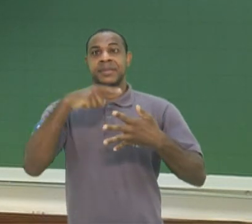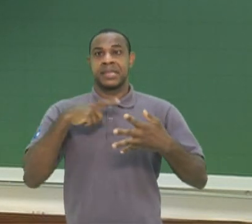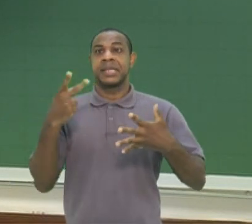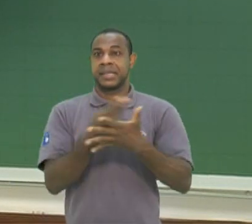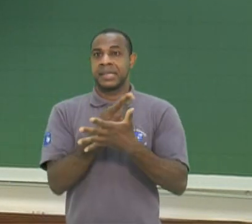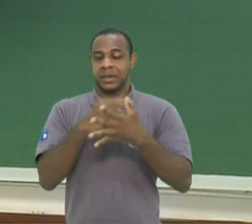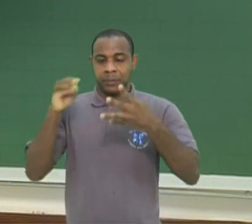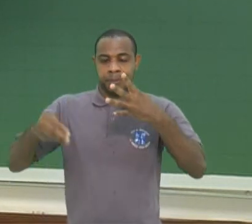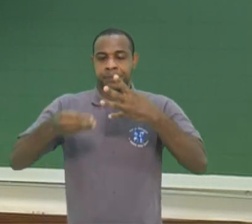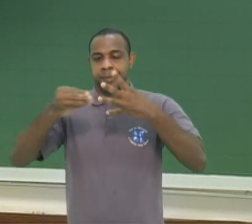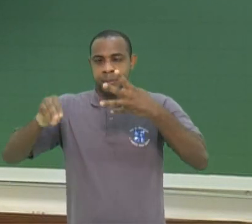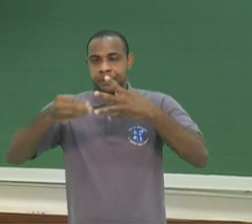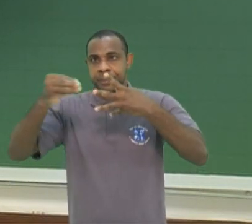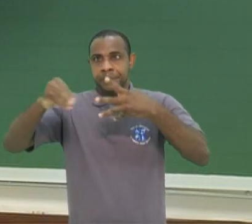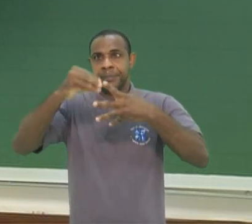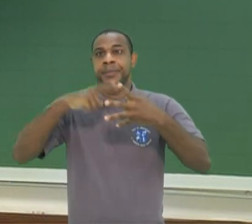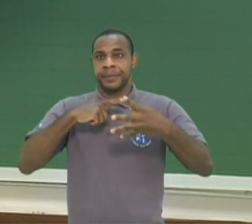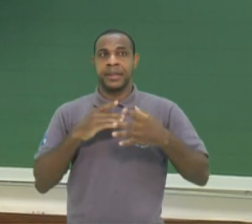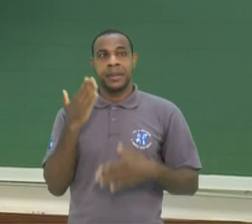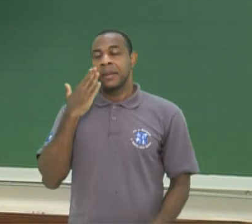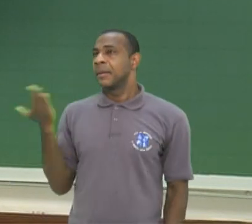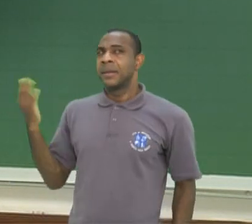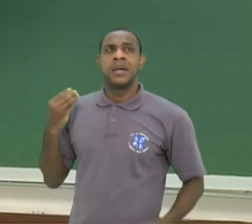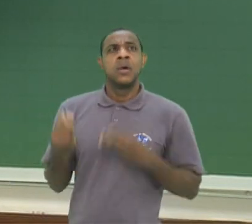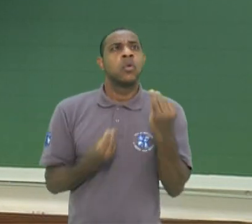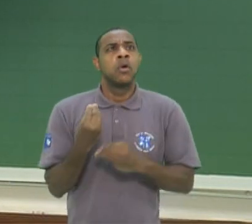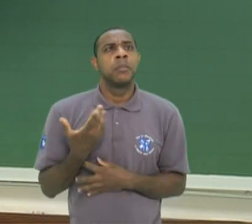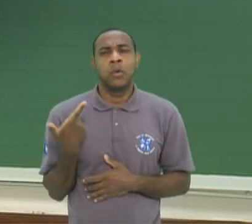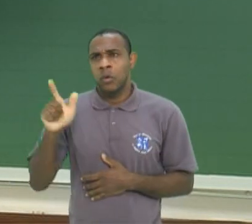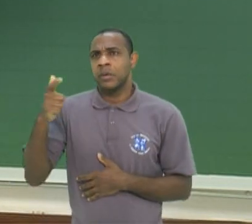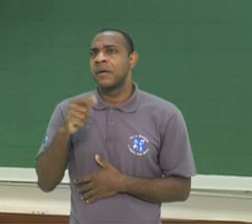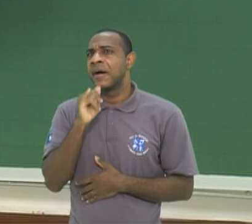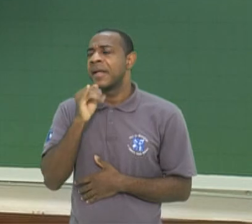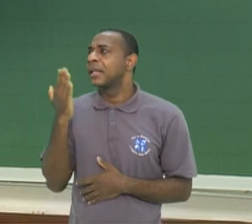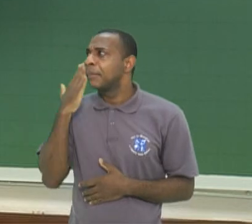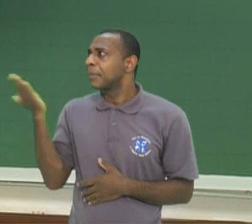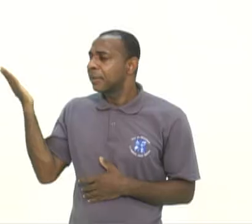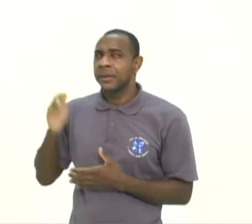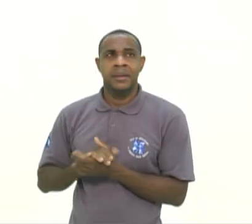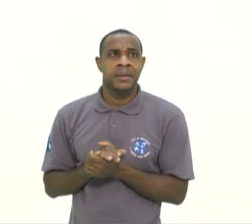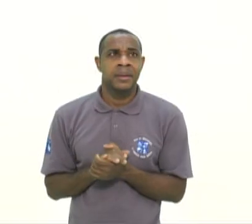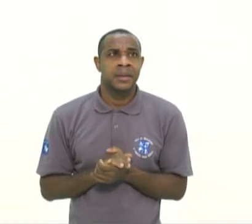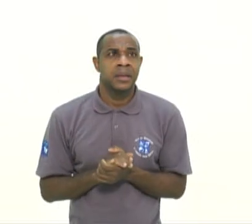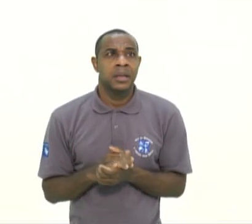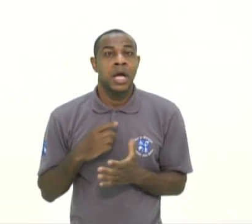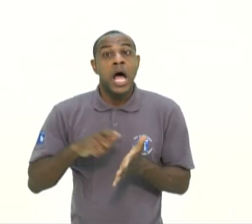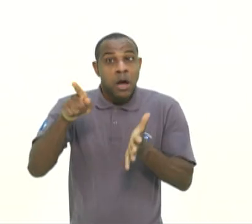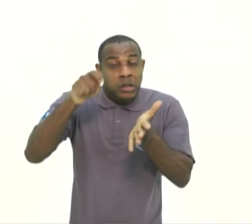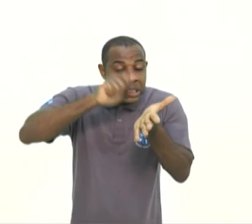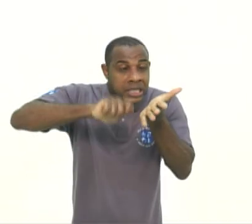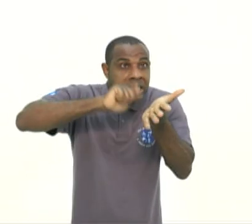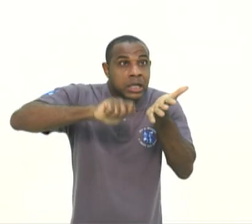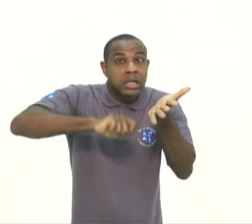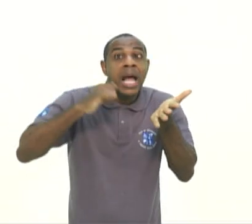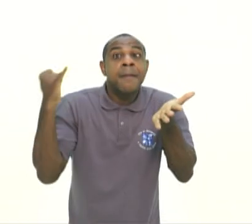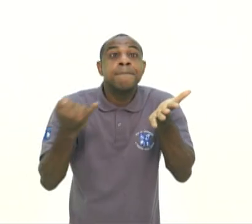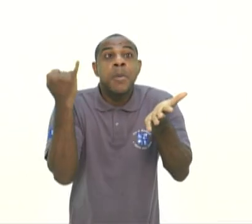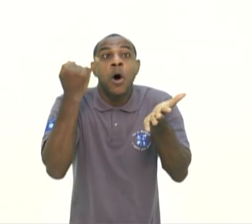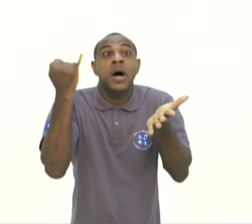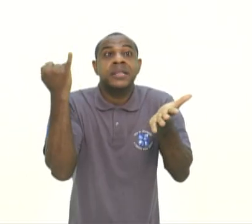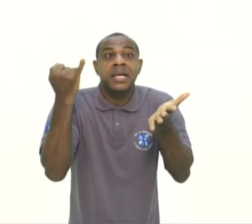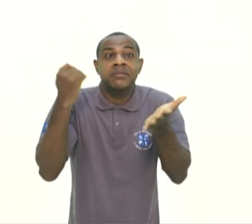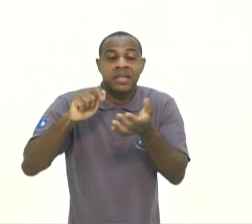apresenta. Vamos pensar também uma outra forma. Veja aqui o exercício 1. Descreva a importância